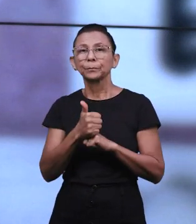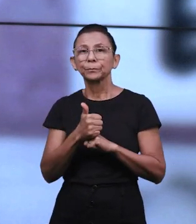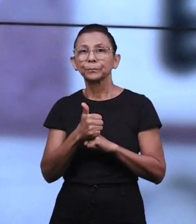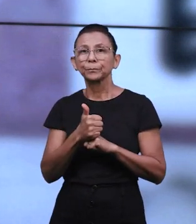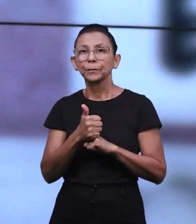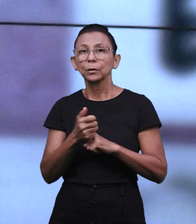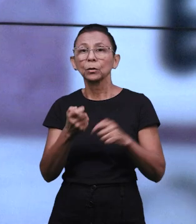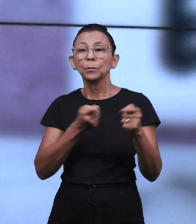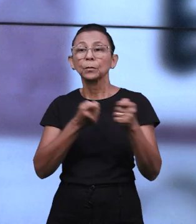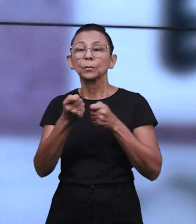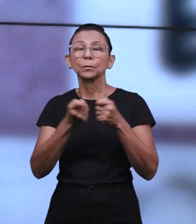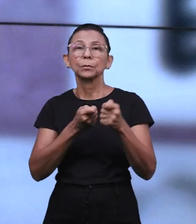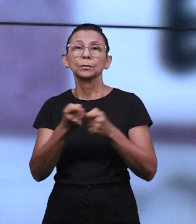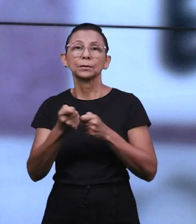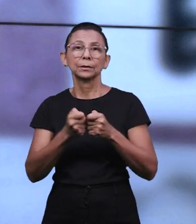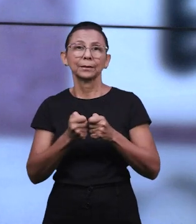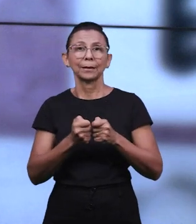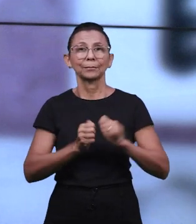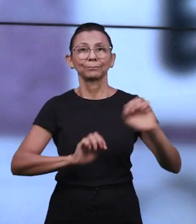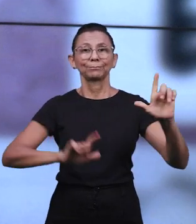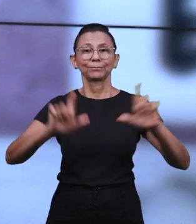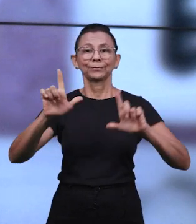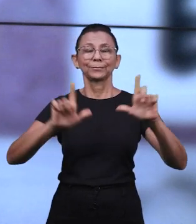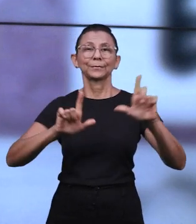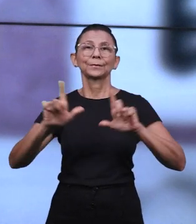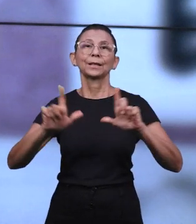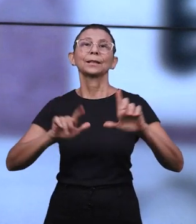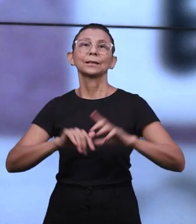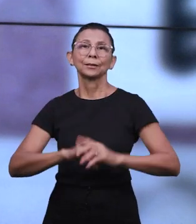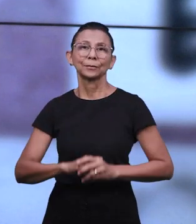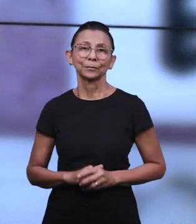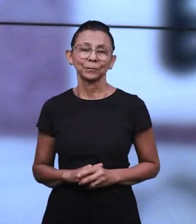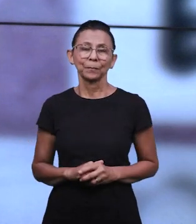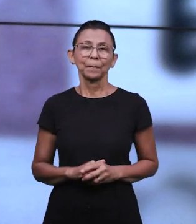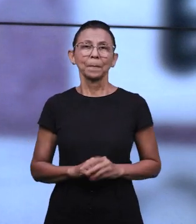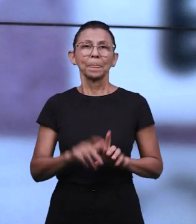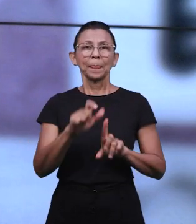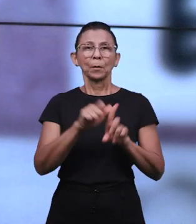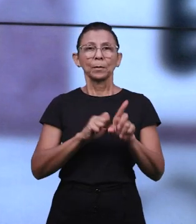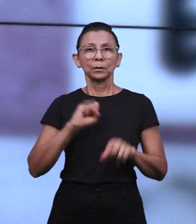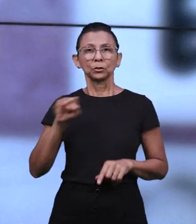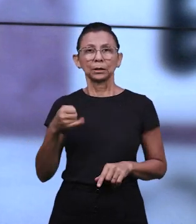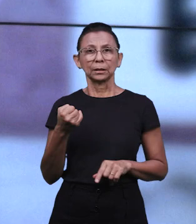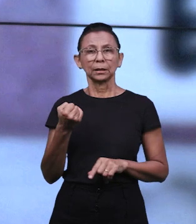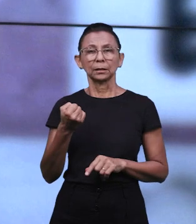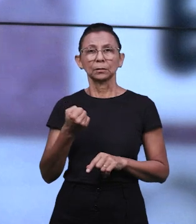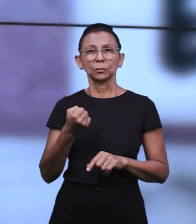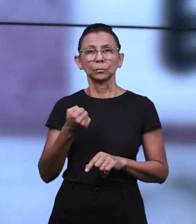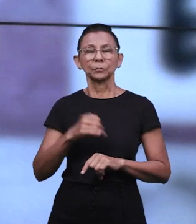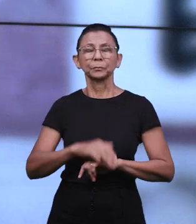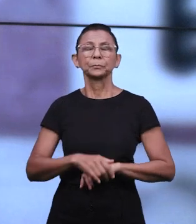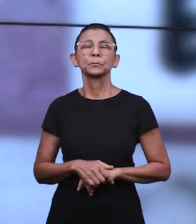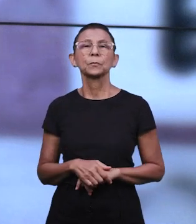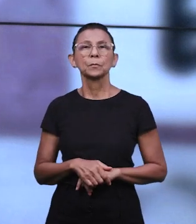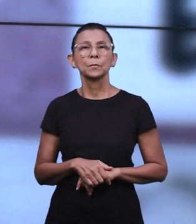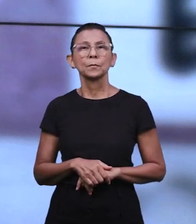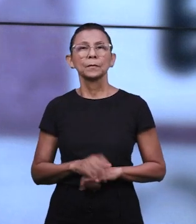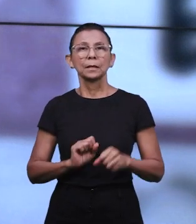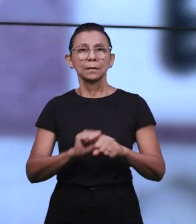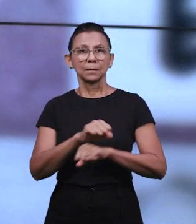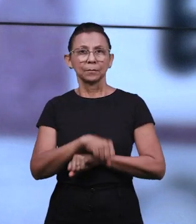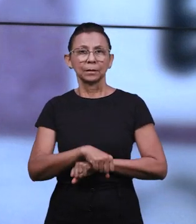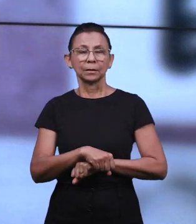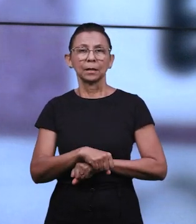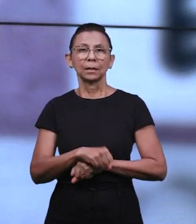que ouvimos no seminário Unidos em Família, que tivemos no Maranhão no mês de janeiro, foi de um pai que nos